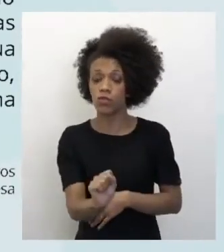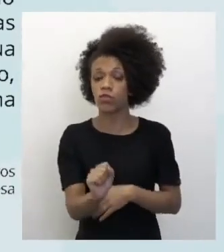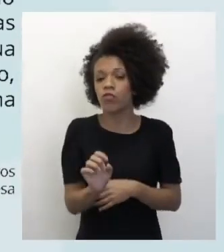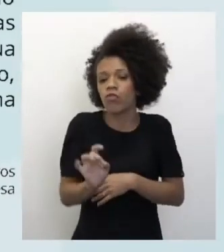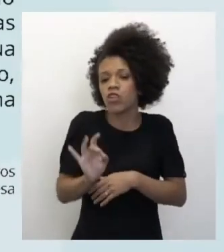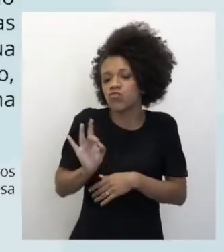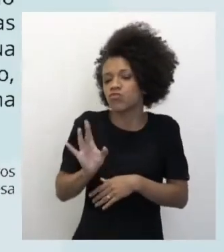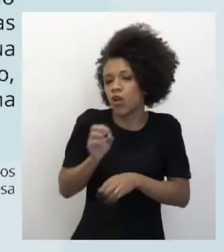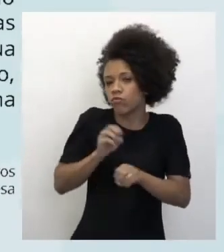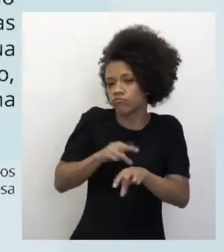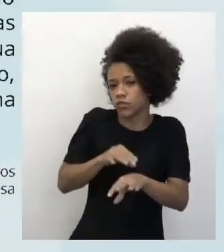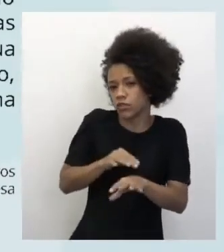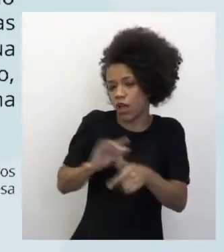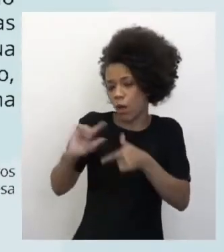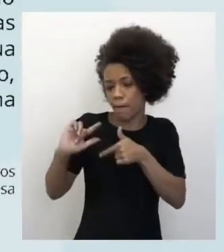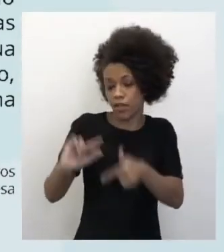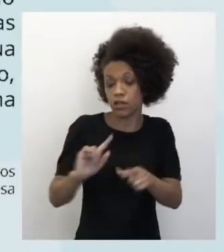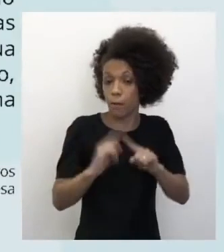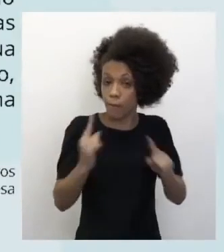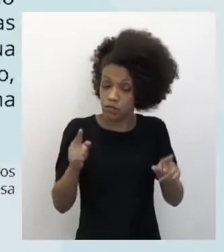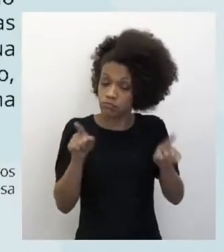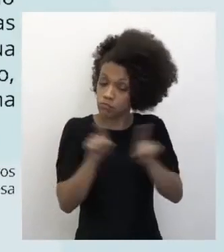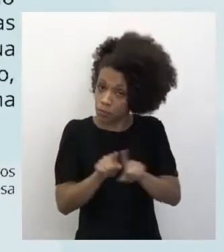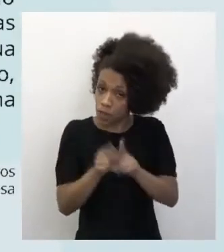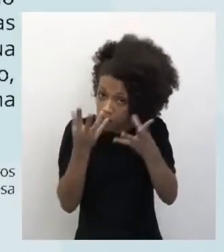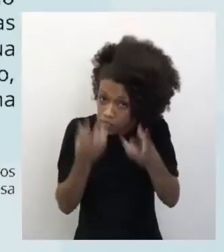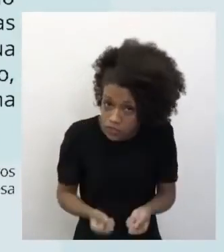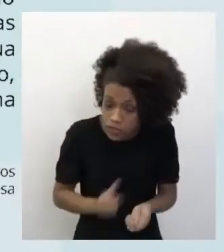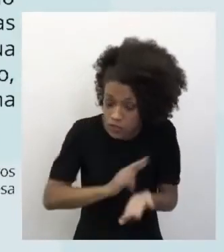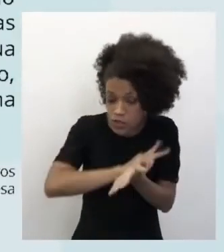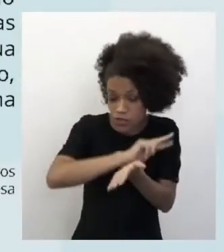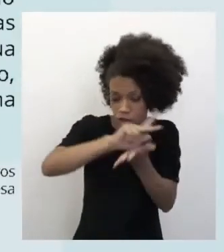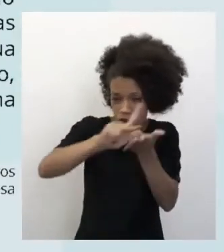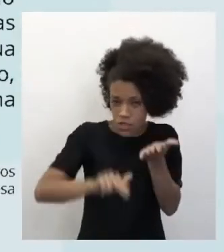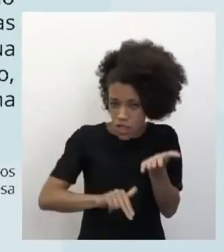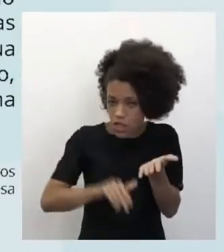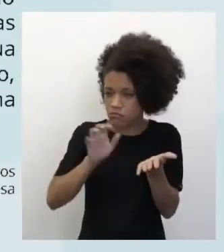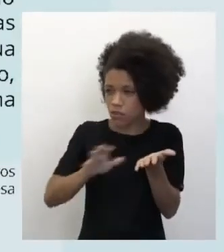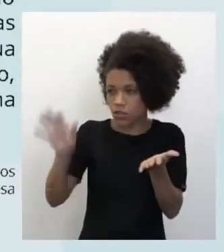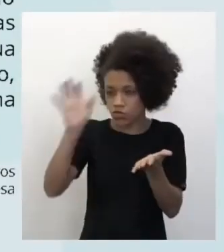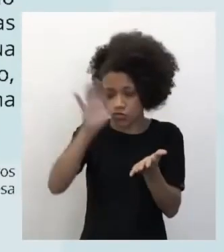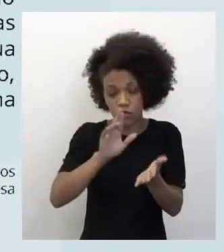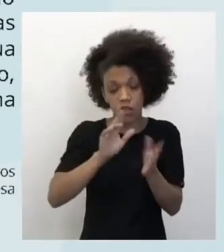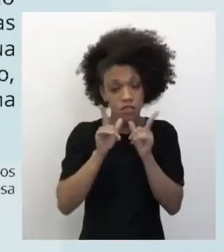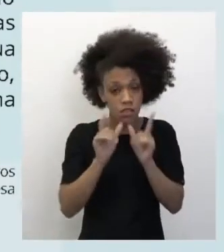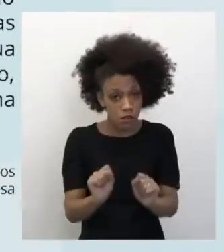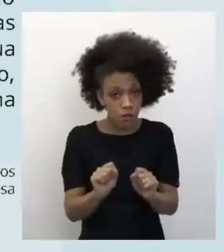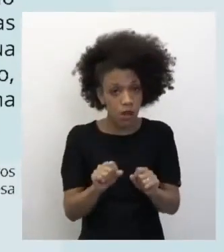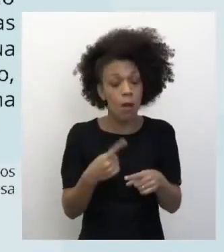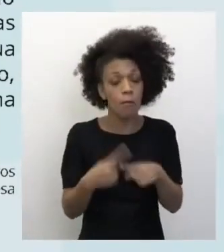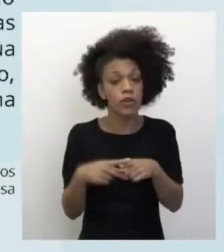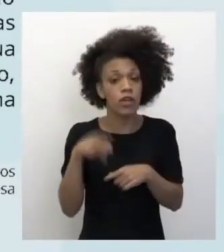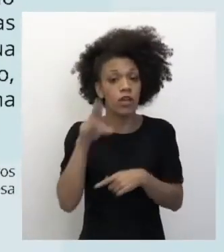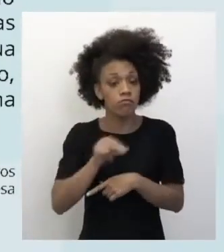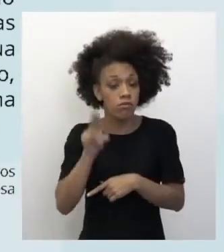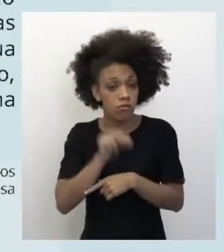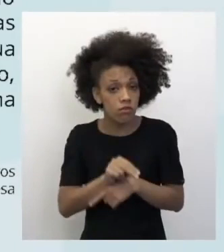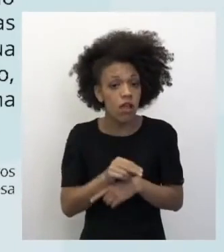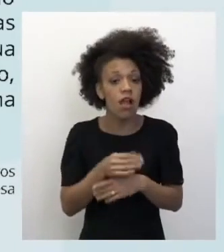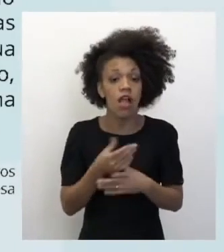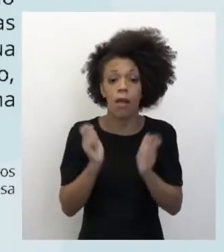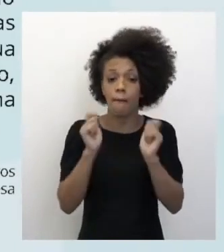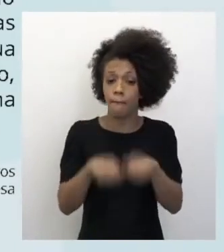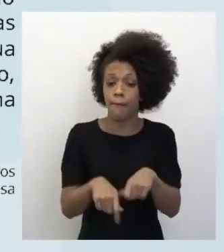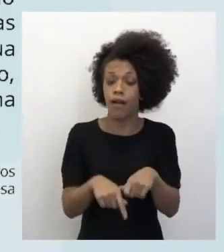apenas ensinando a norma padrão, mas também as variedades da língua, pois os falantes devem ser capazes de adequar